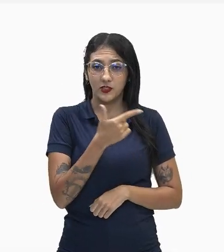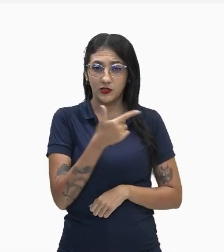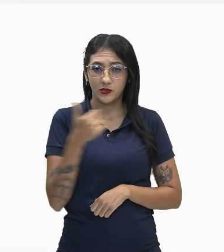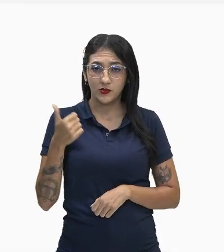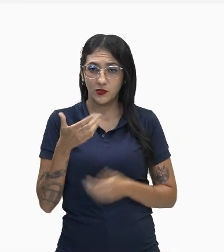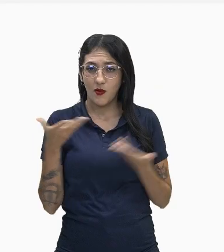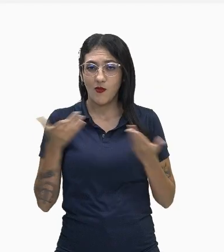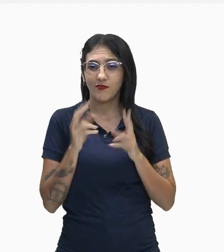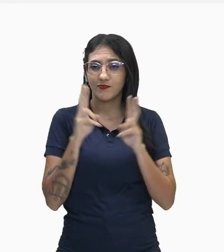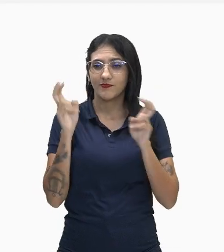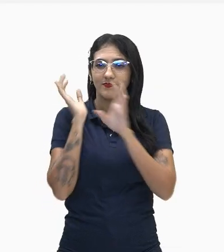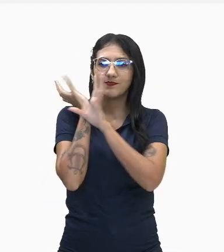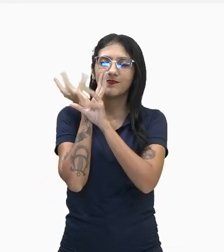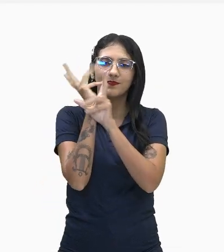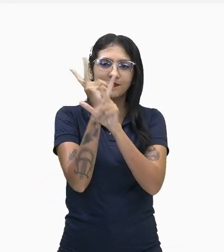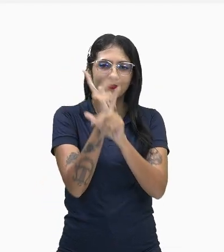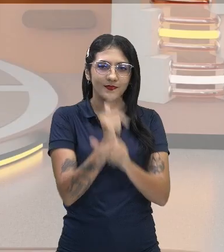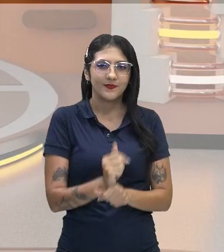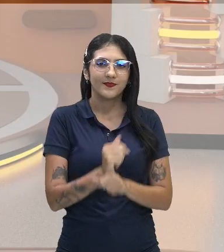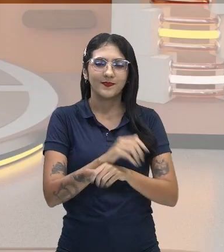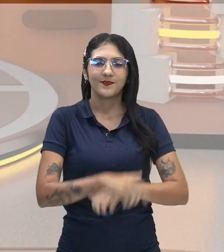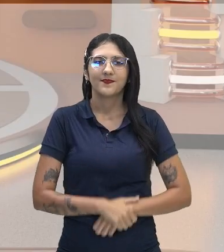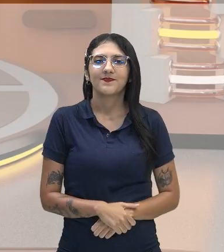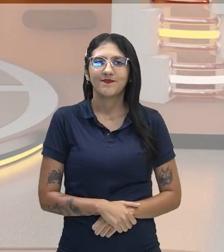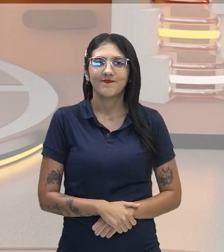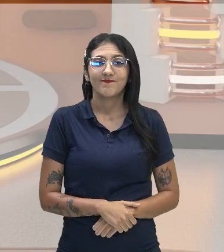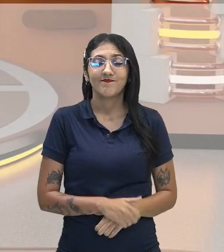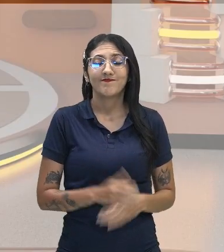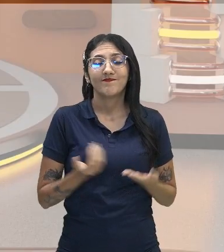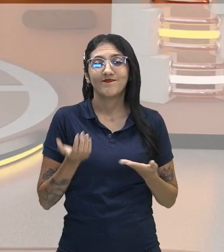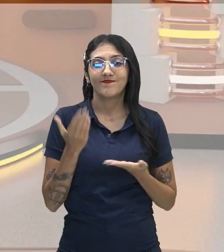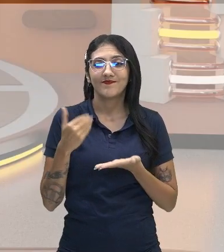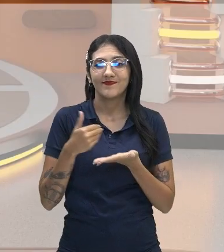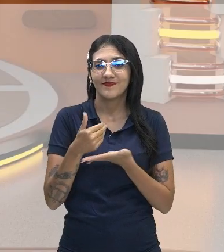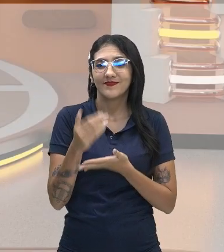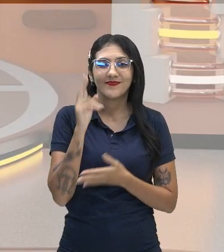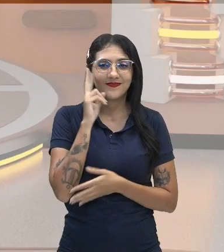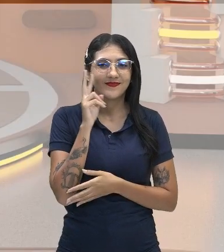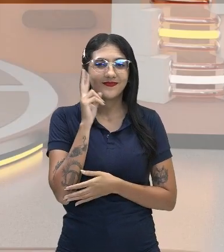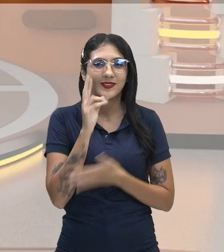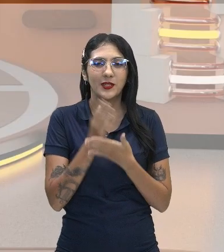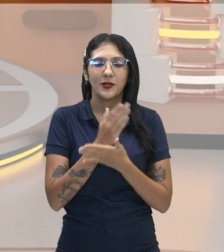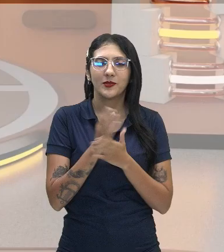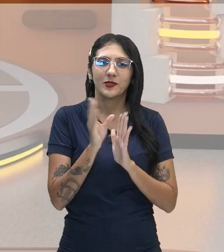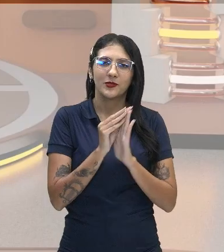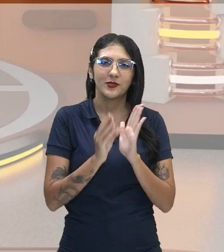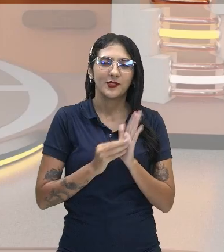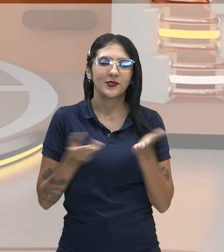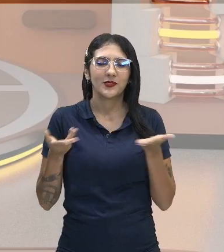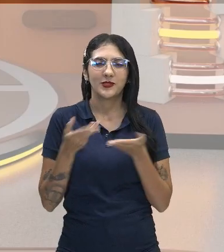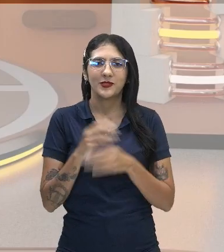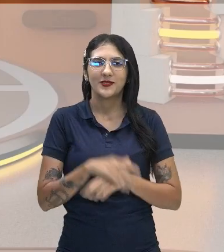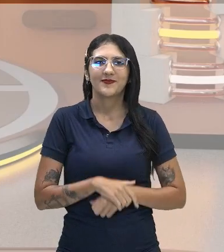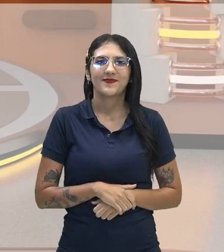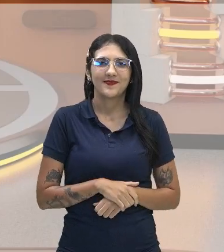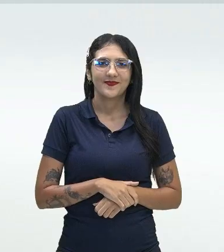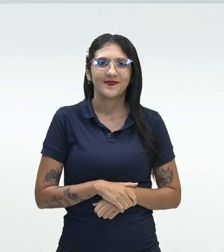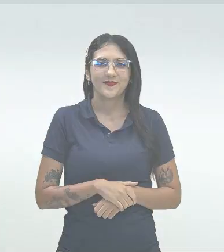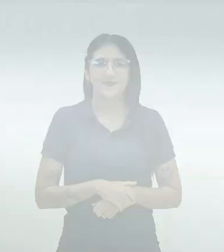teremos revisão e avaliação. Então, vamos lá relembrar os principais destaques da nossa unidade de